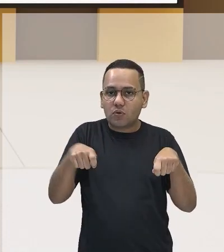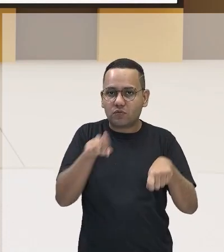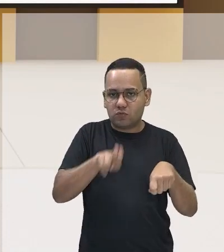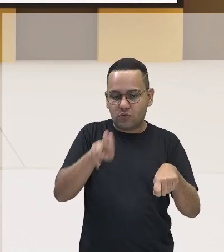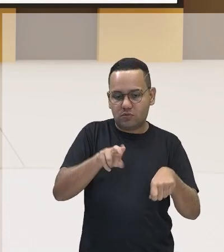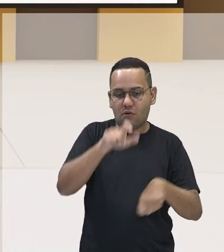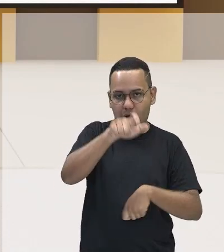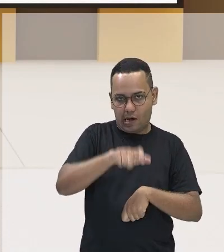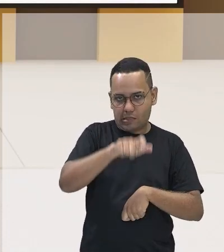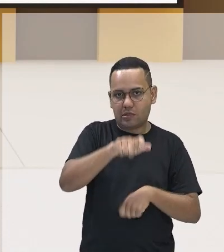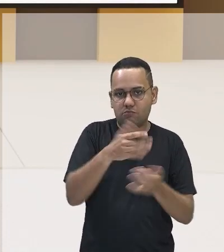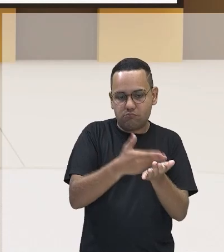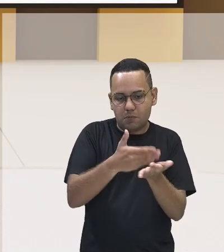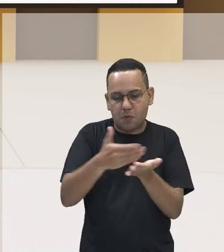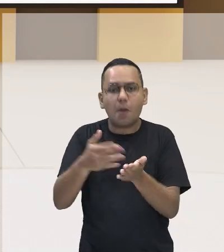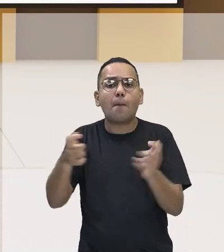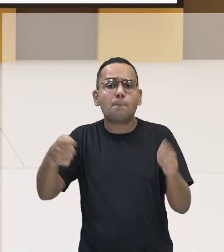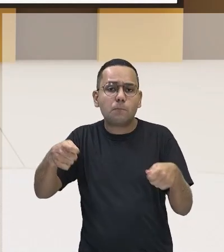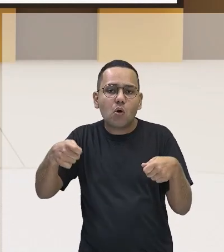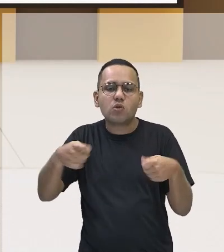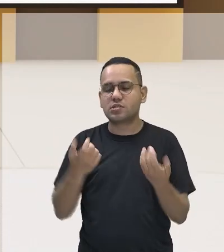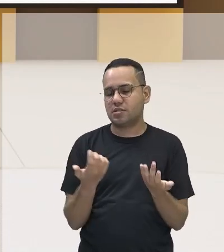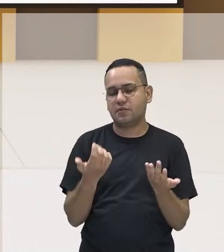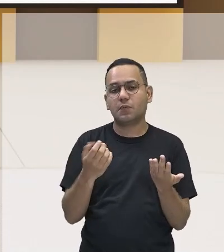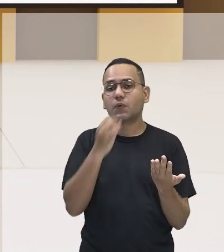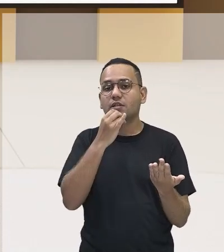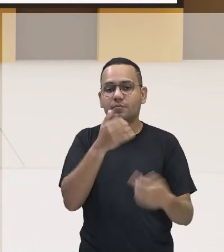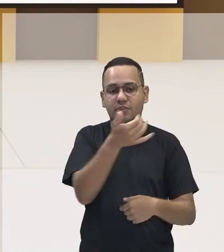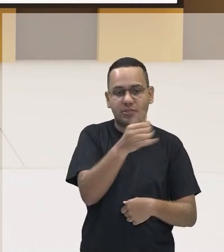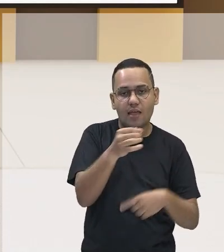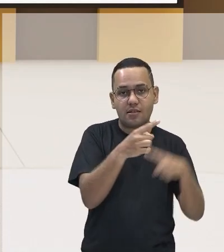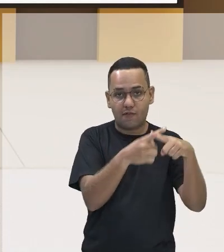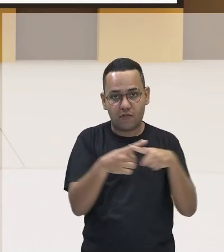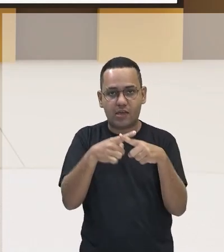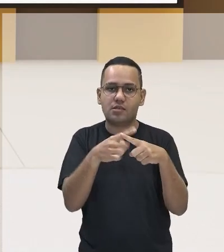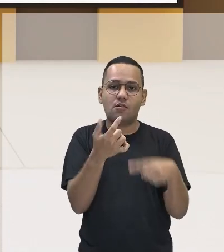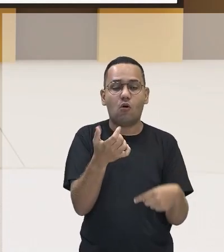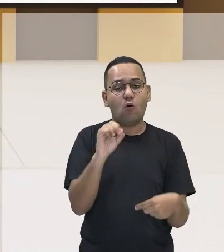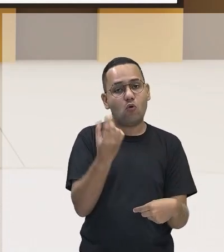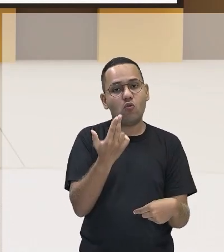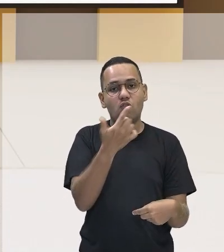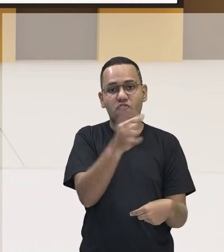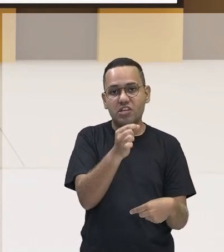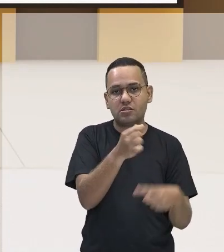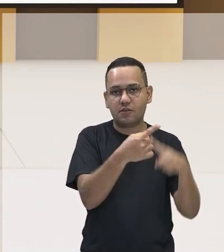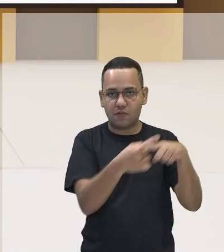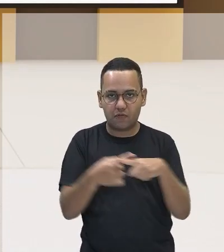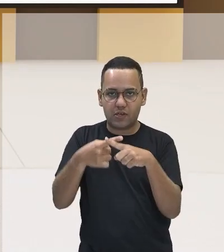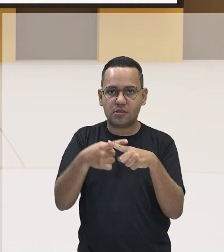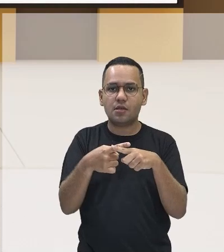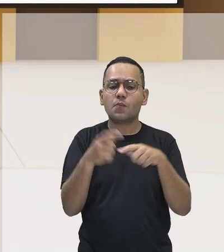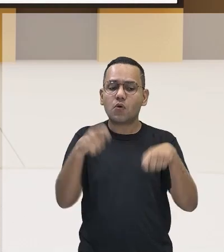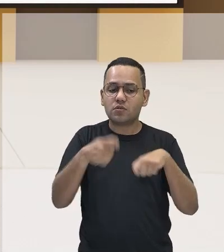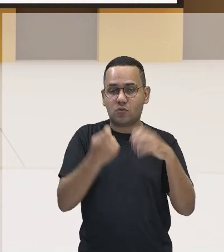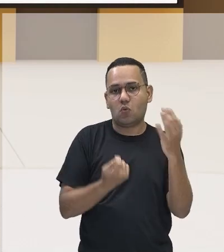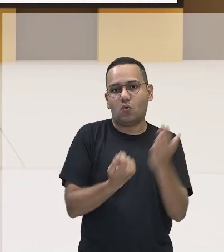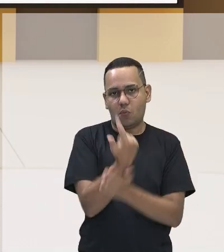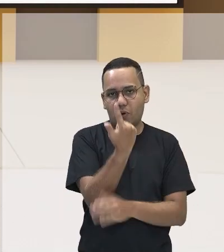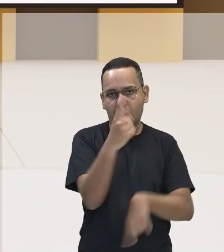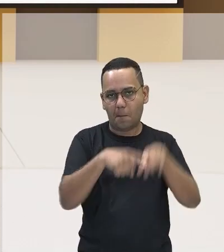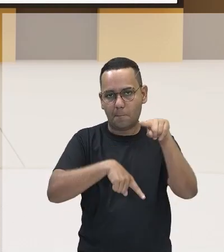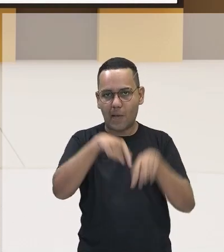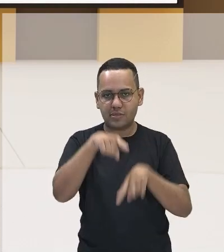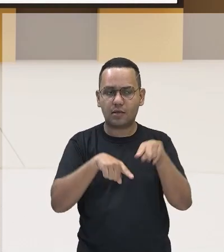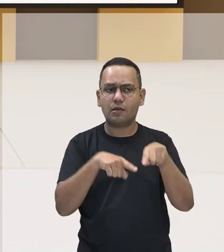de parcelar ele ali, às vezes em 10 vezes, em 20 vezes, e aí você consegue adquirir esse bem pagando um valor bem